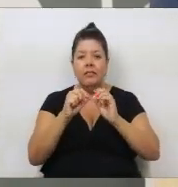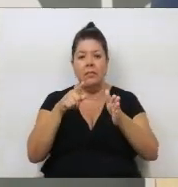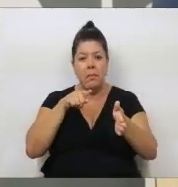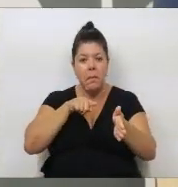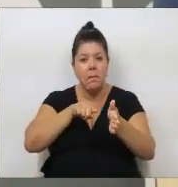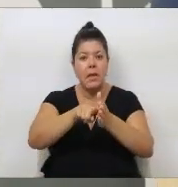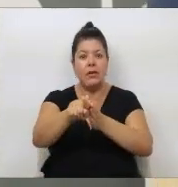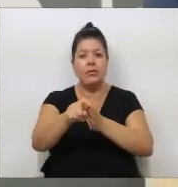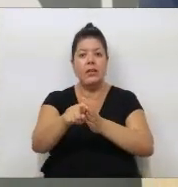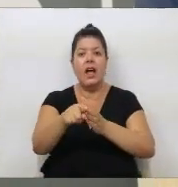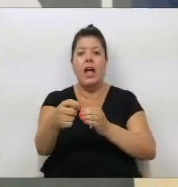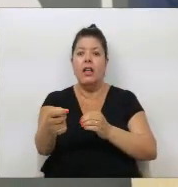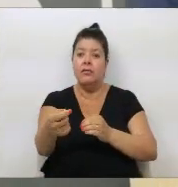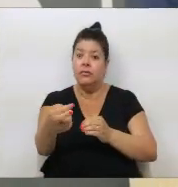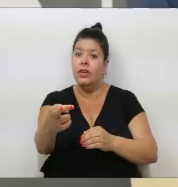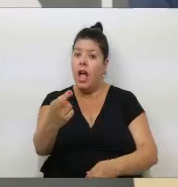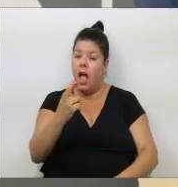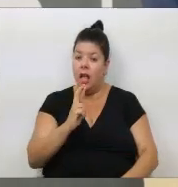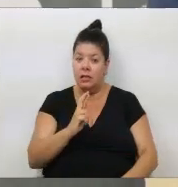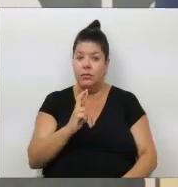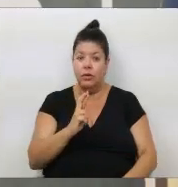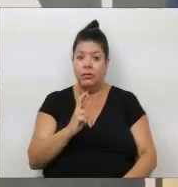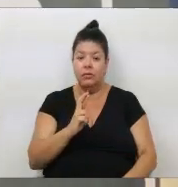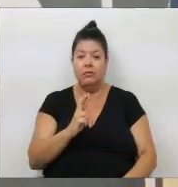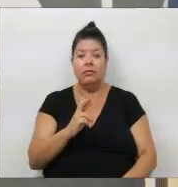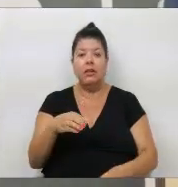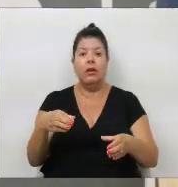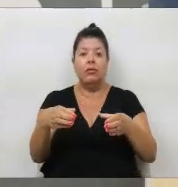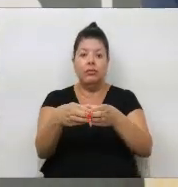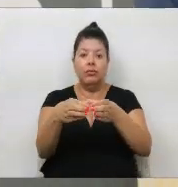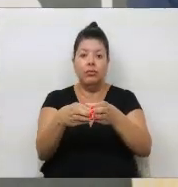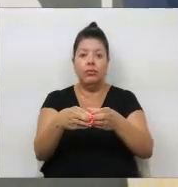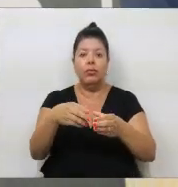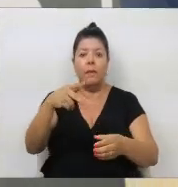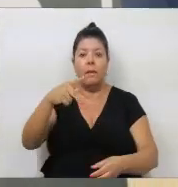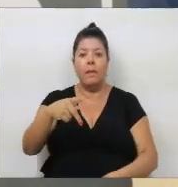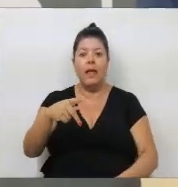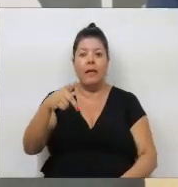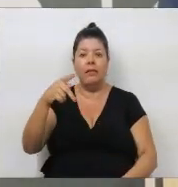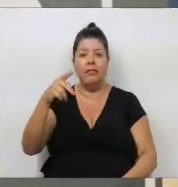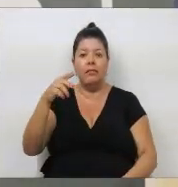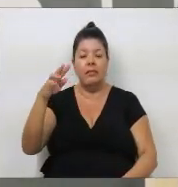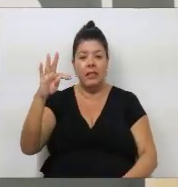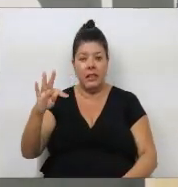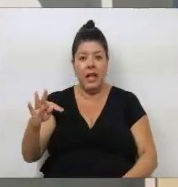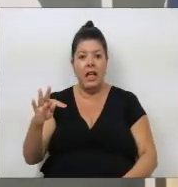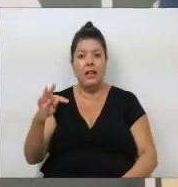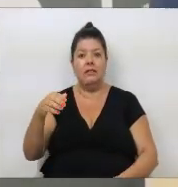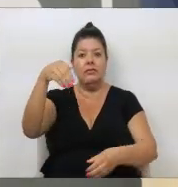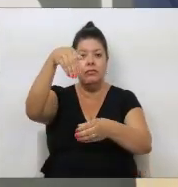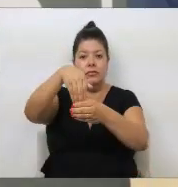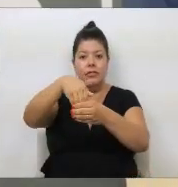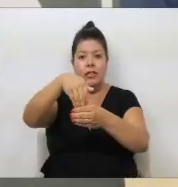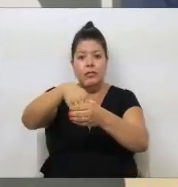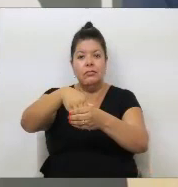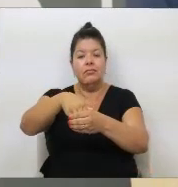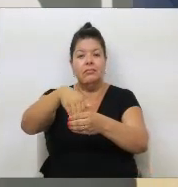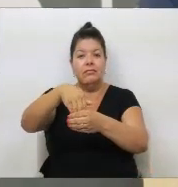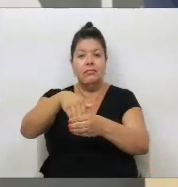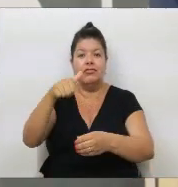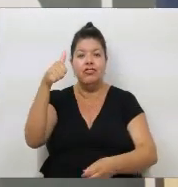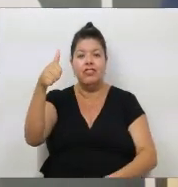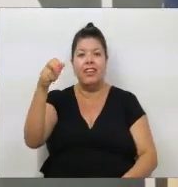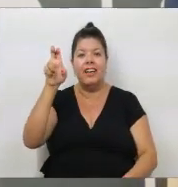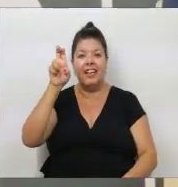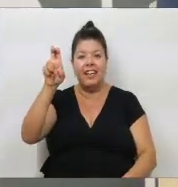são as propostas, então, né, sua e do Partido dos Trabalhadores para a eleição do próximo dia 15 de novembro.